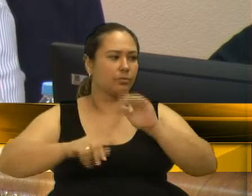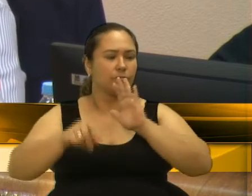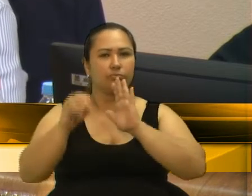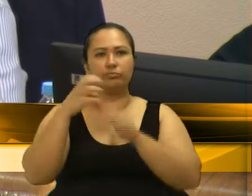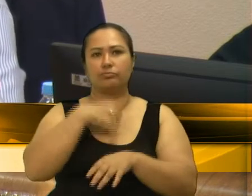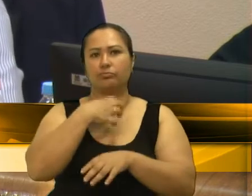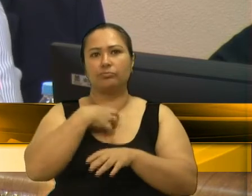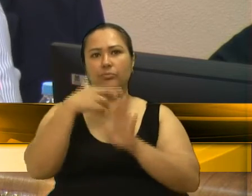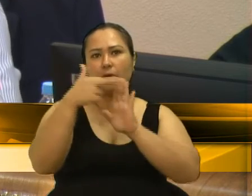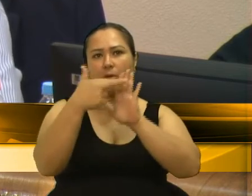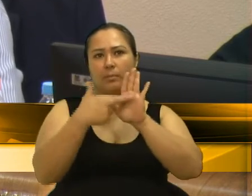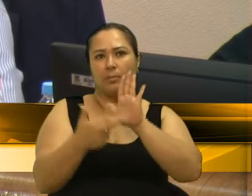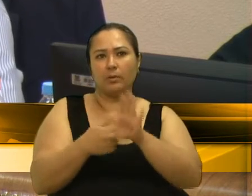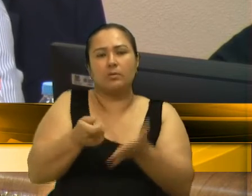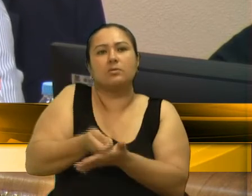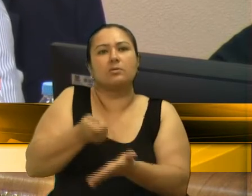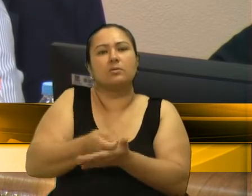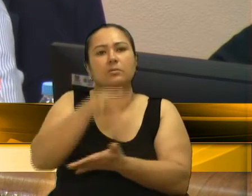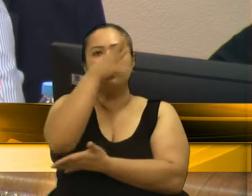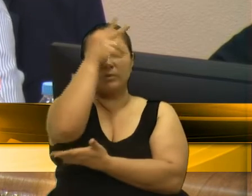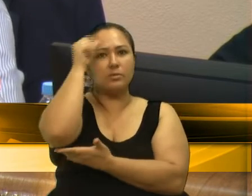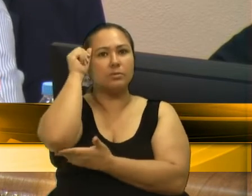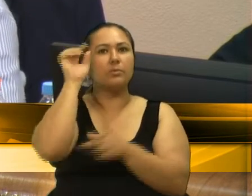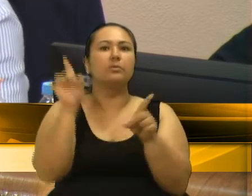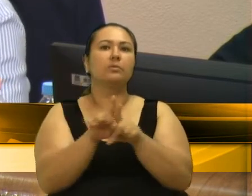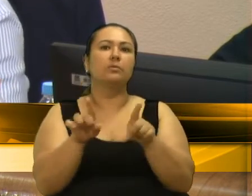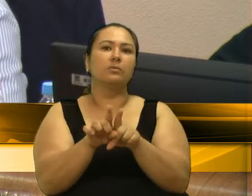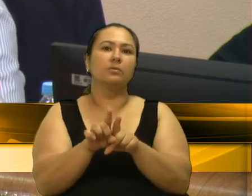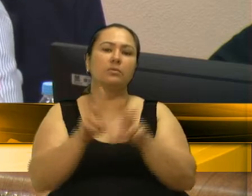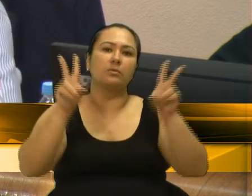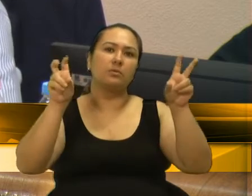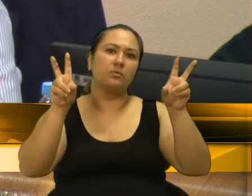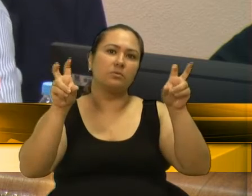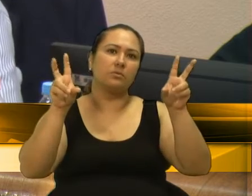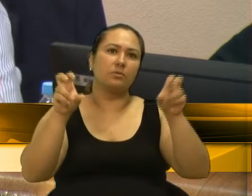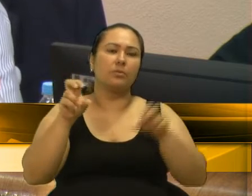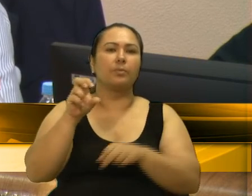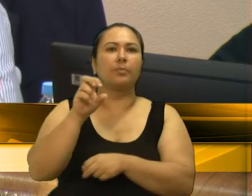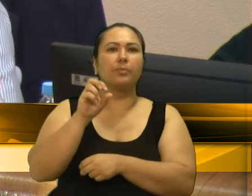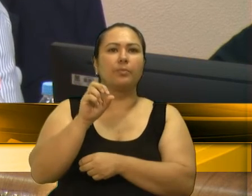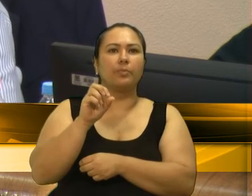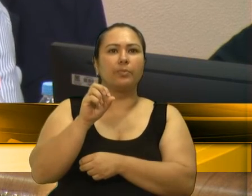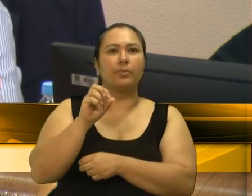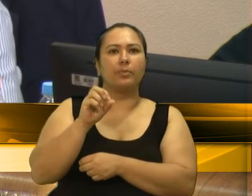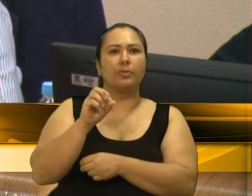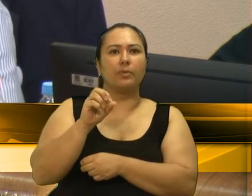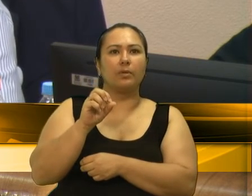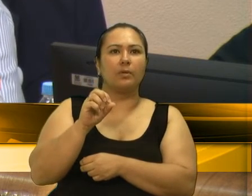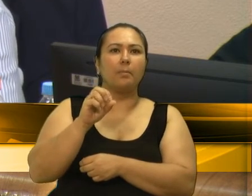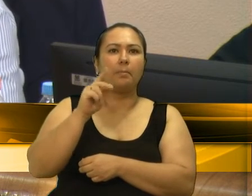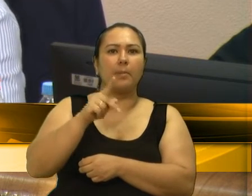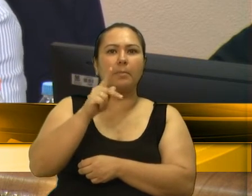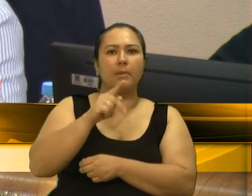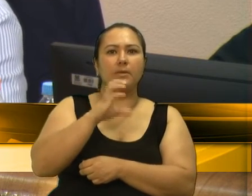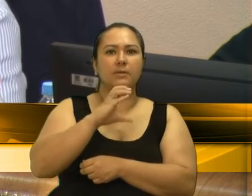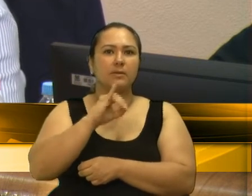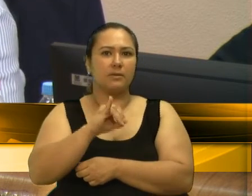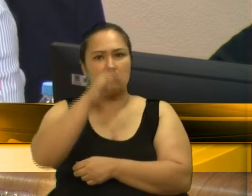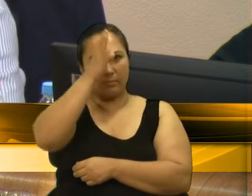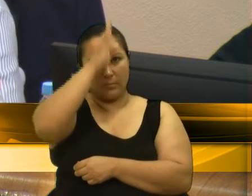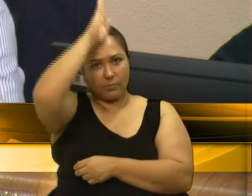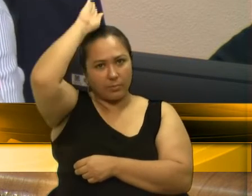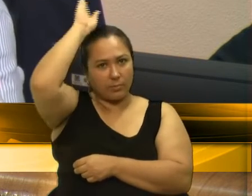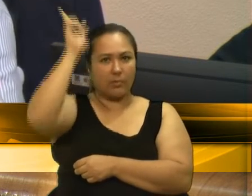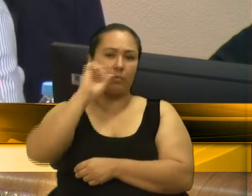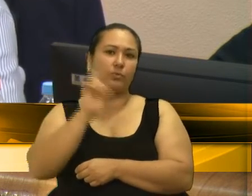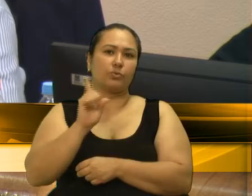e exigências pela qual o próprio município também passa, como a questão do próprio PPCI, exigido pelos bombeiros. Não é só para eventos particulares ou privados, o